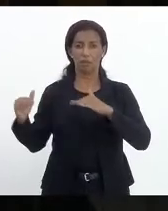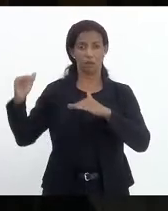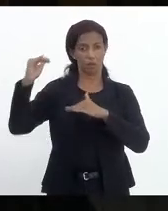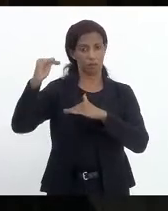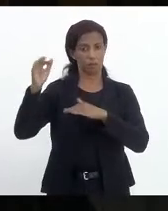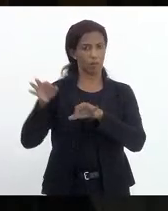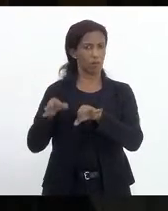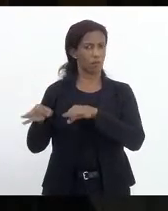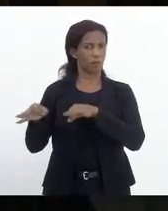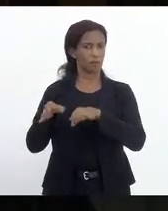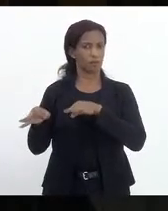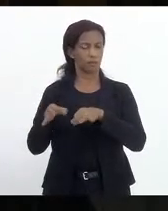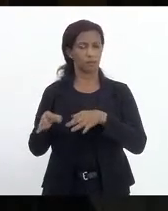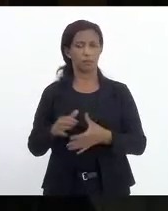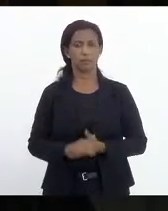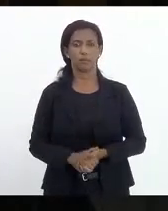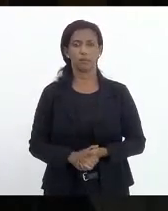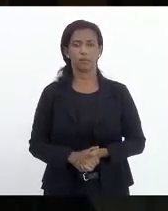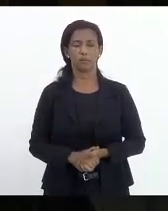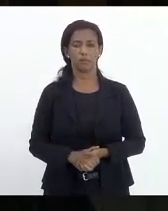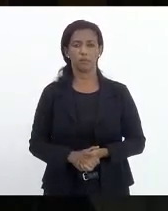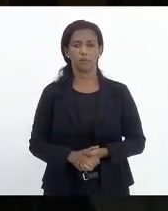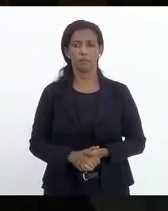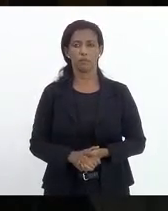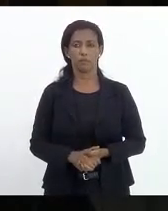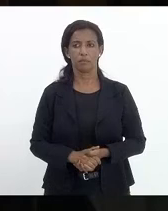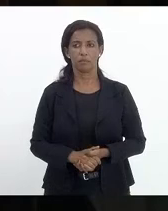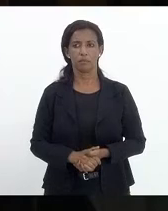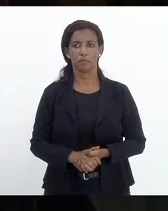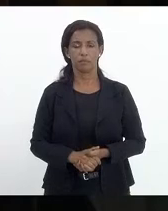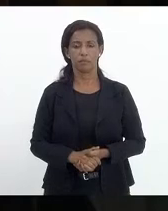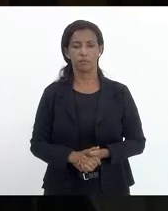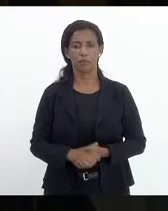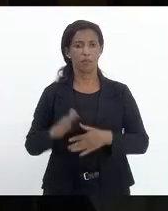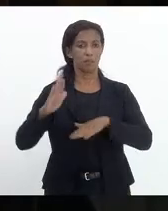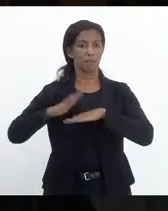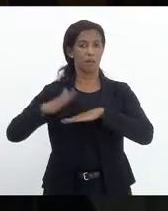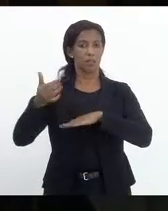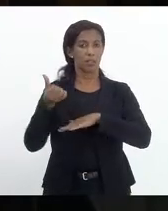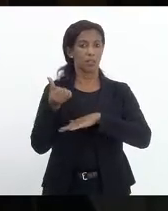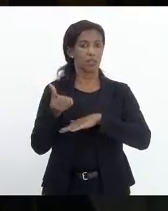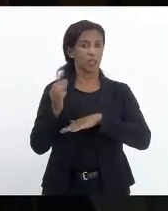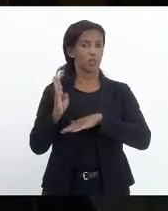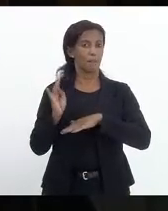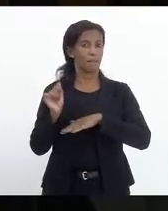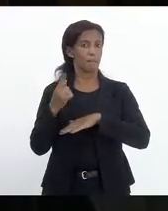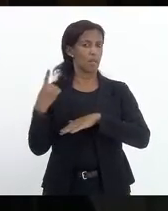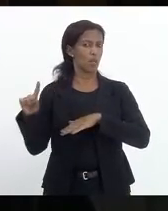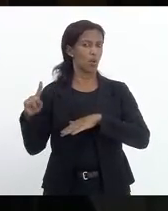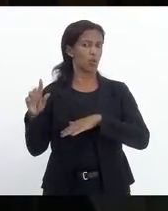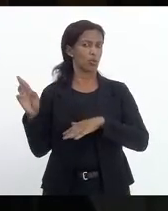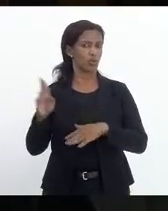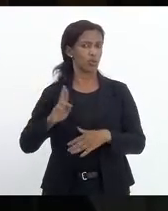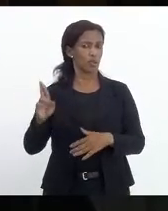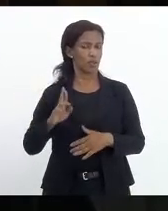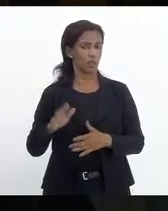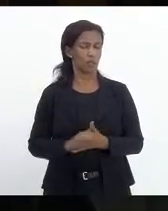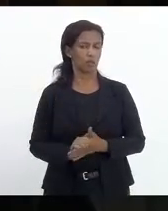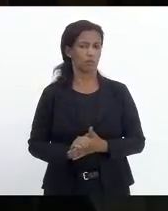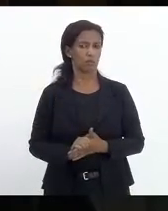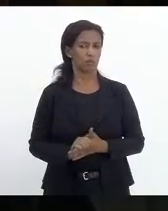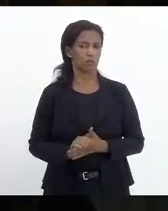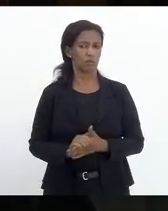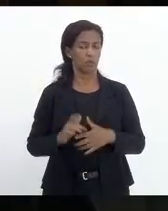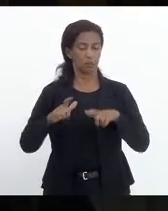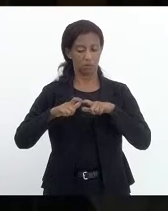ao planejado Possivelmente em mais de seis bilhões de reais pelo